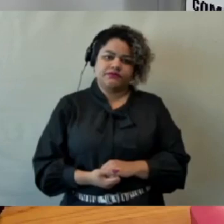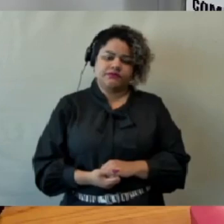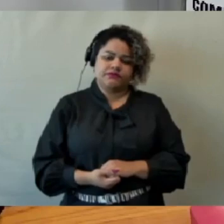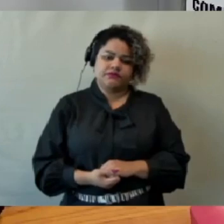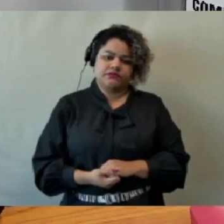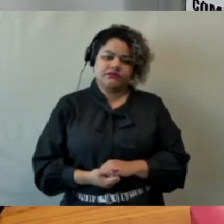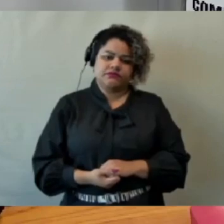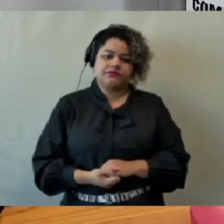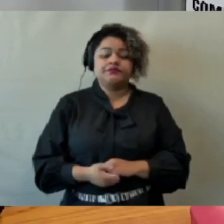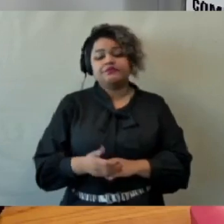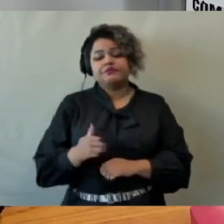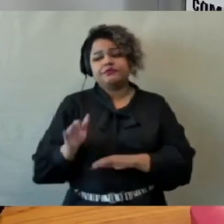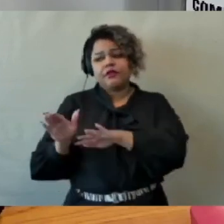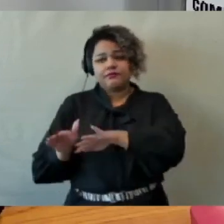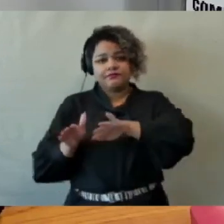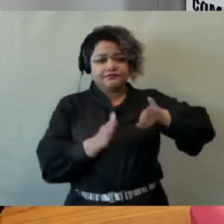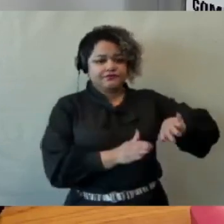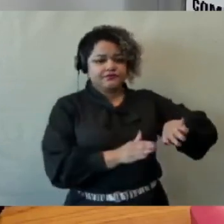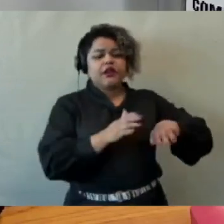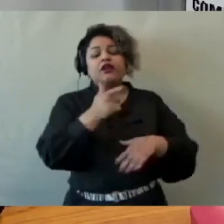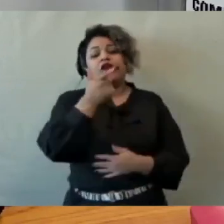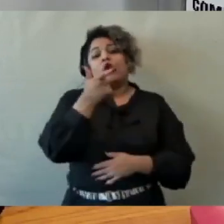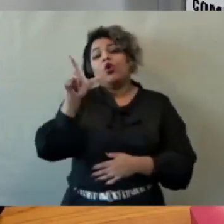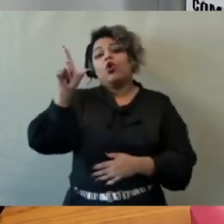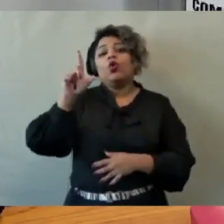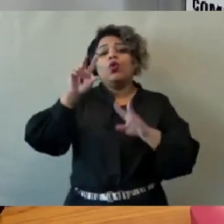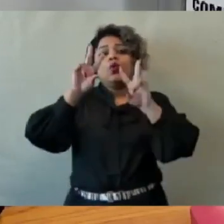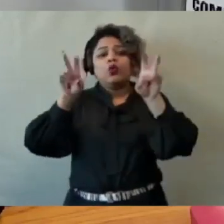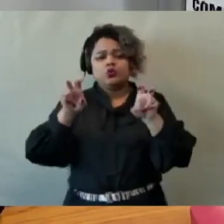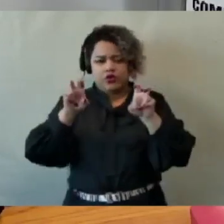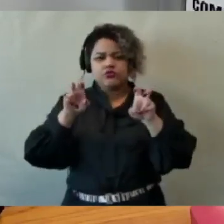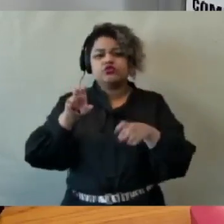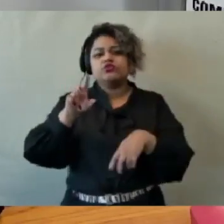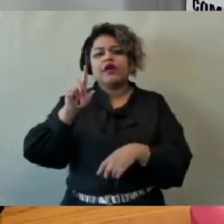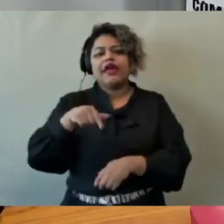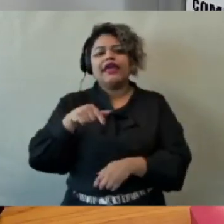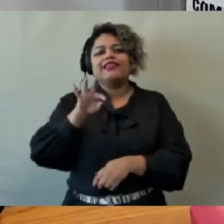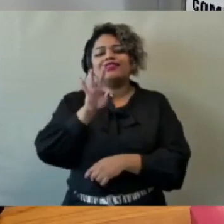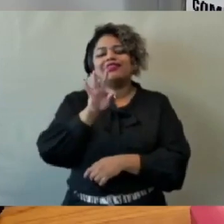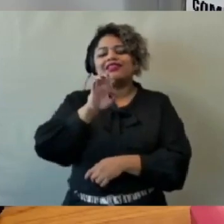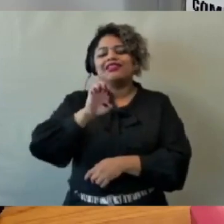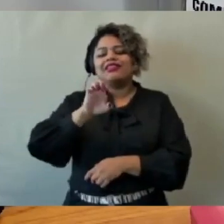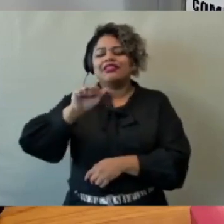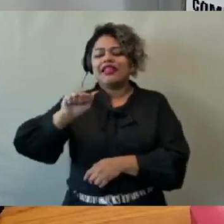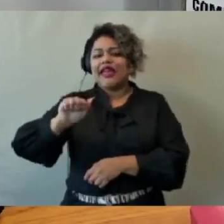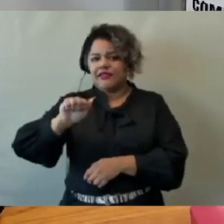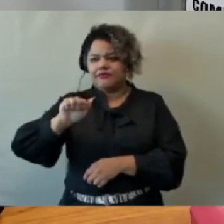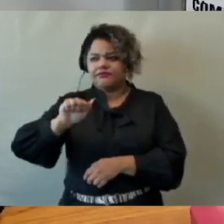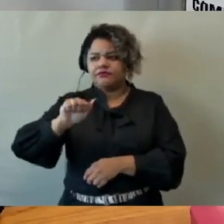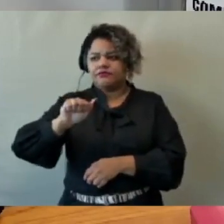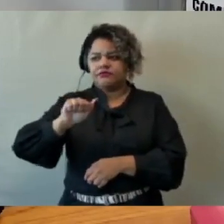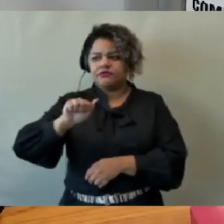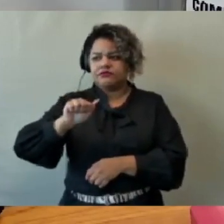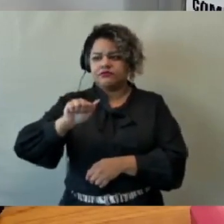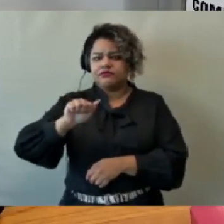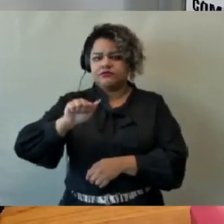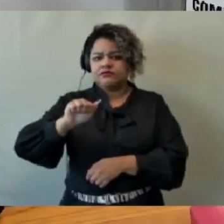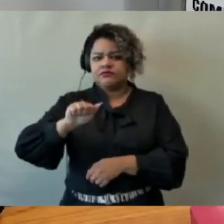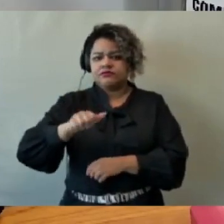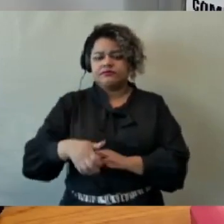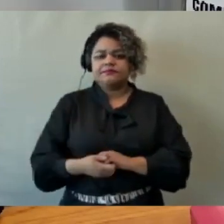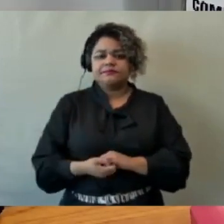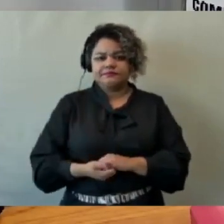Um outro assunto que eu quero trazer é o assunto do TEA, porque o que